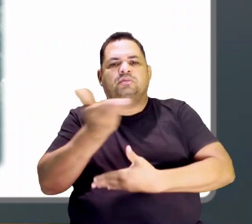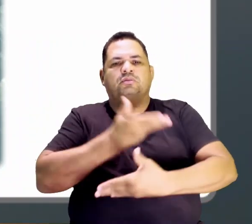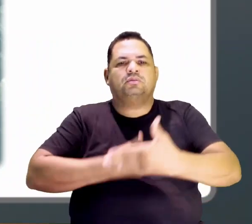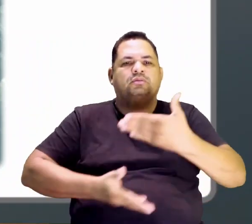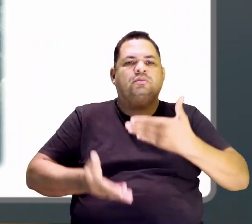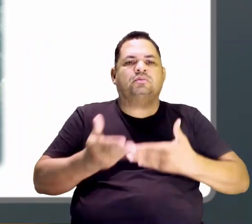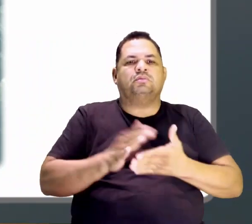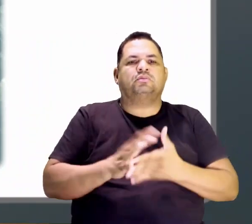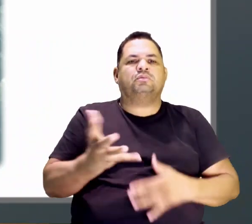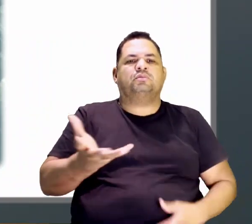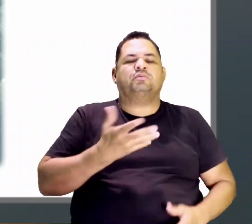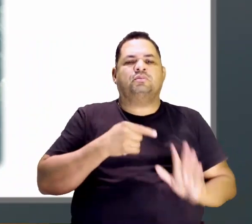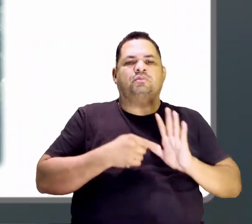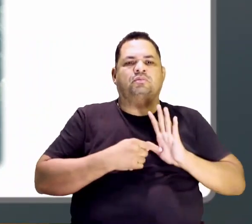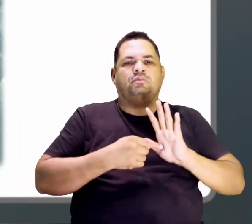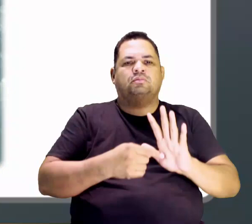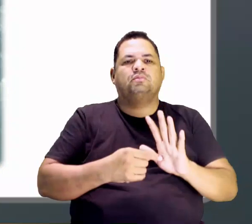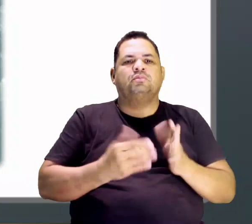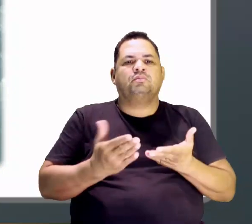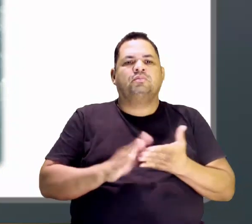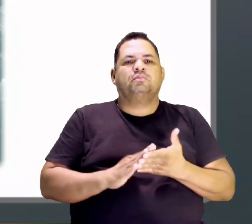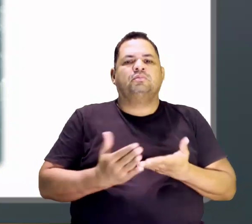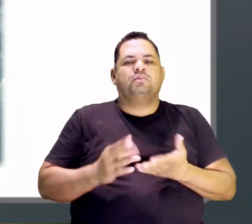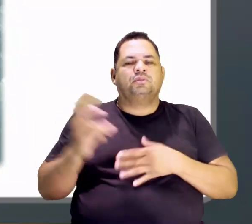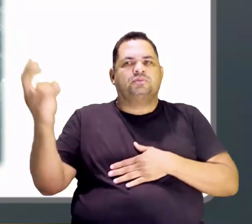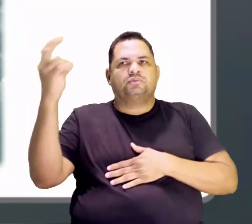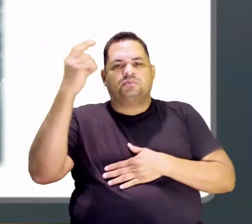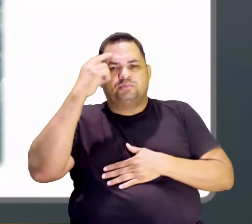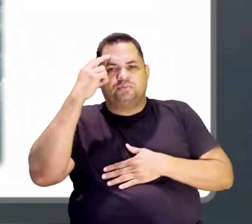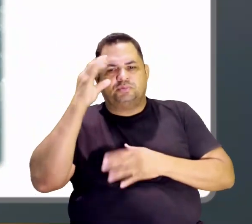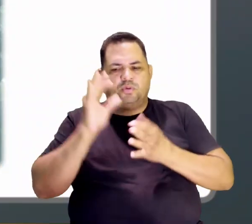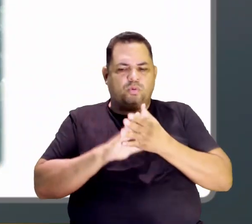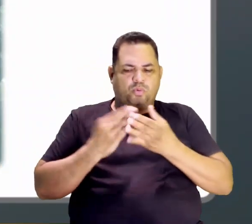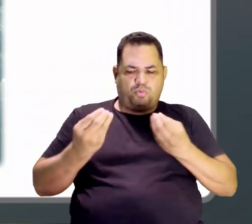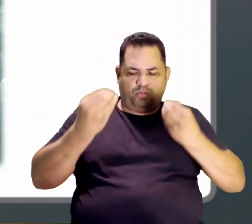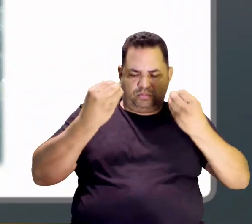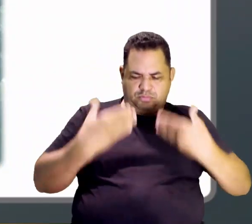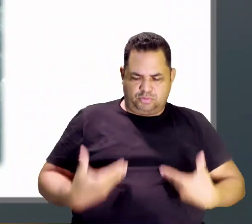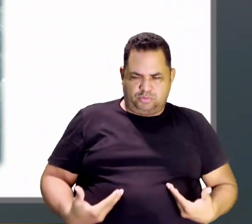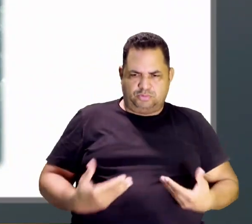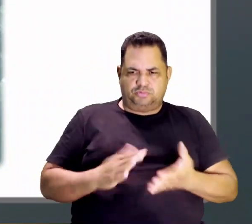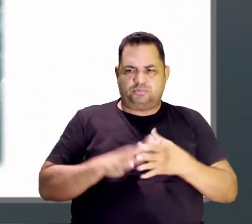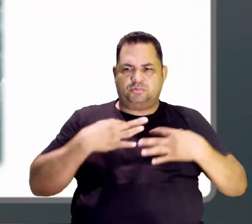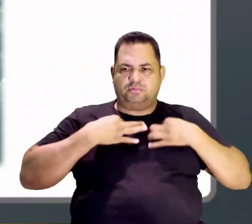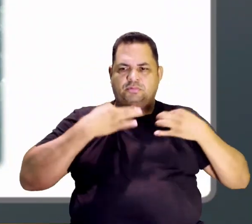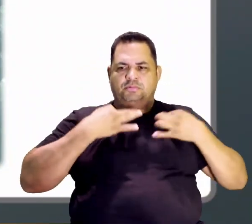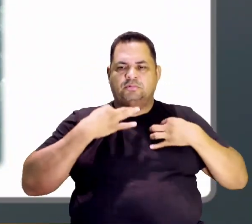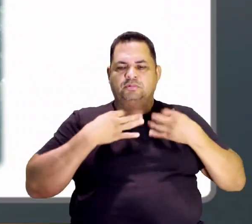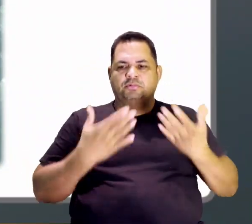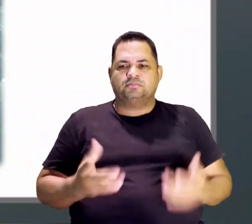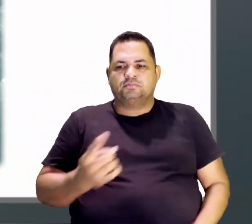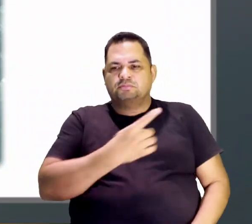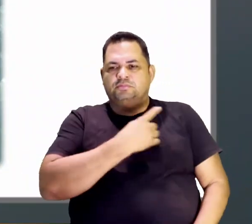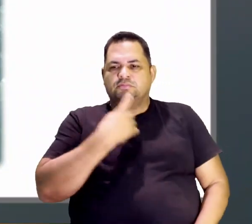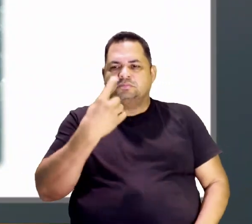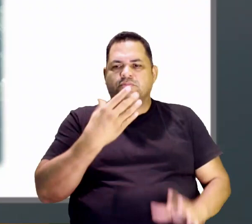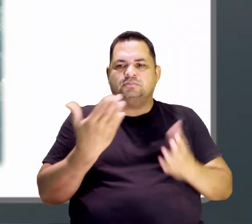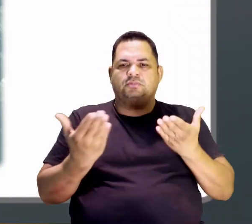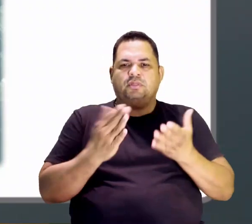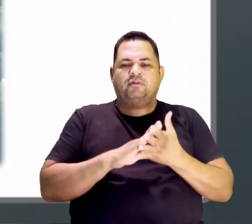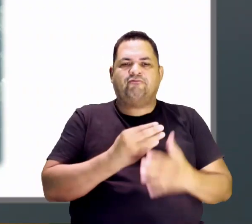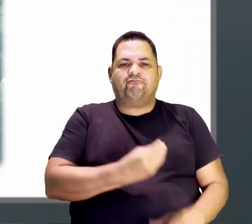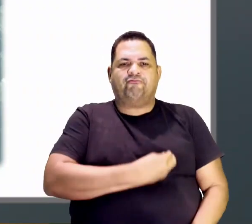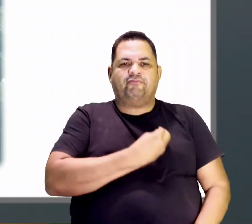quero mostrar a nossa postura, a nossa cultura, o nosso estilo, o nosso jeito de se vestir, né? O nosso modo de